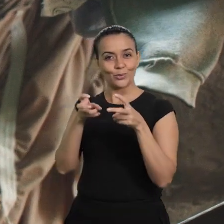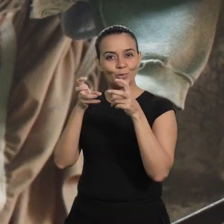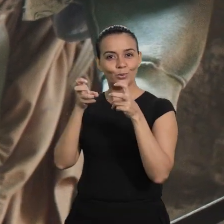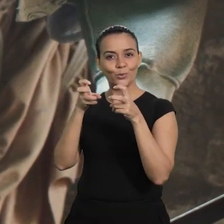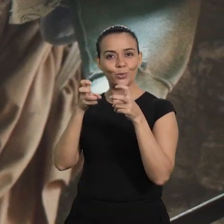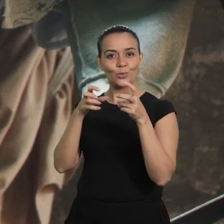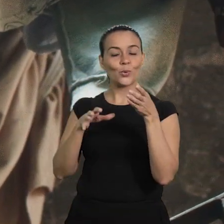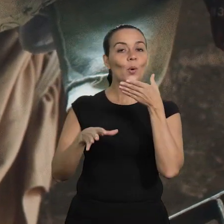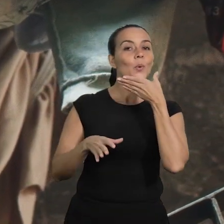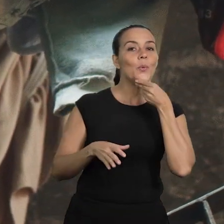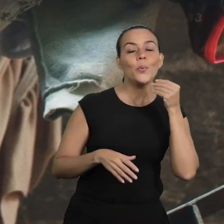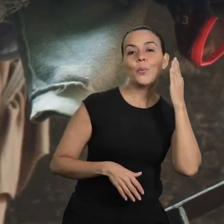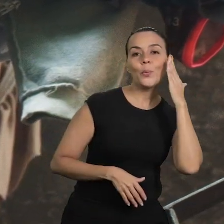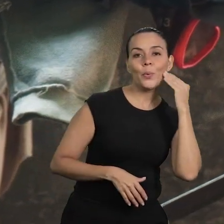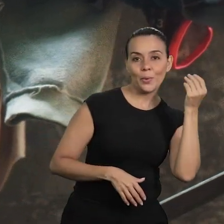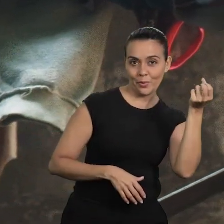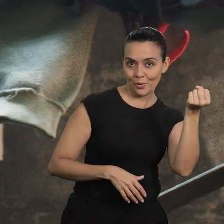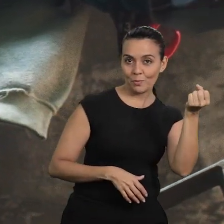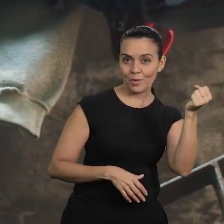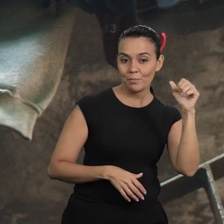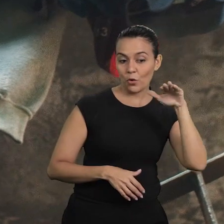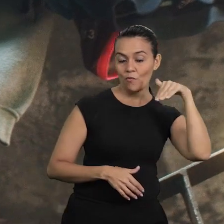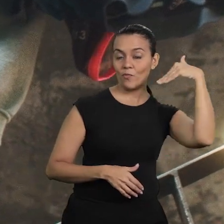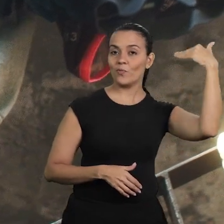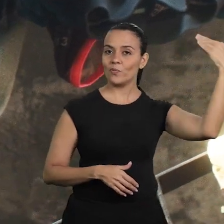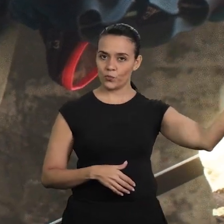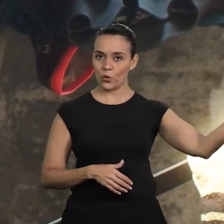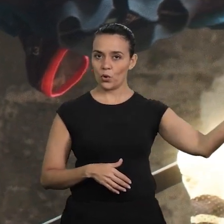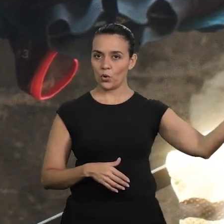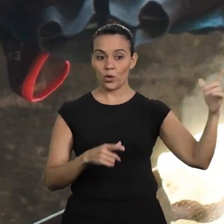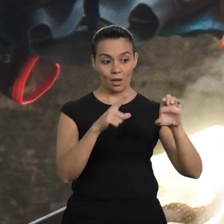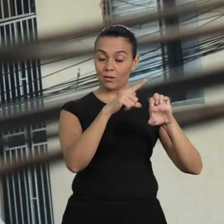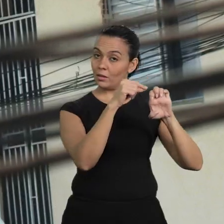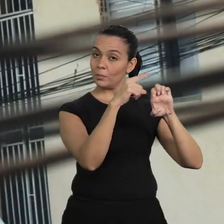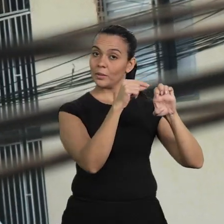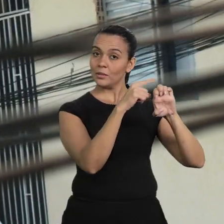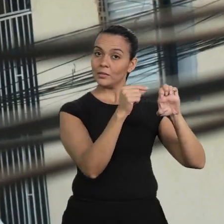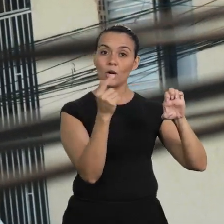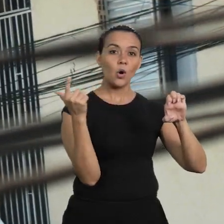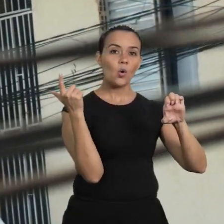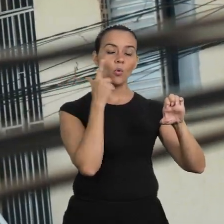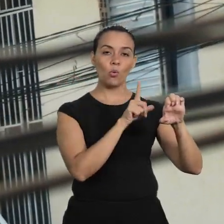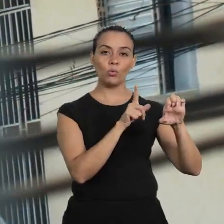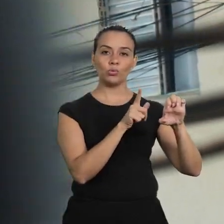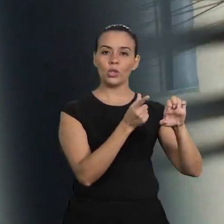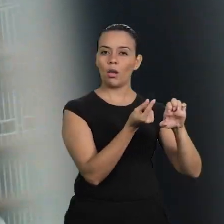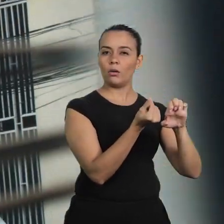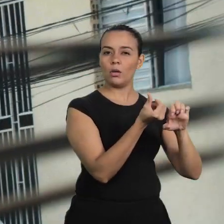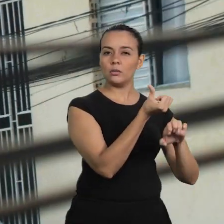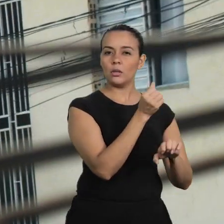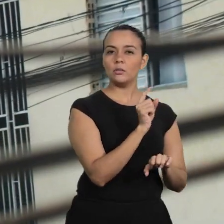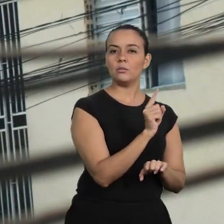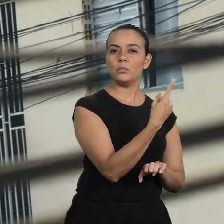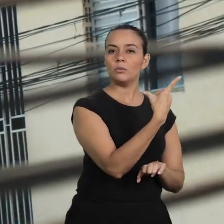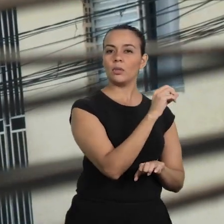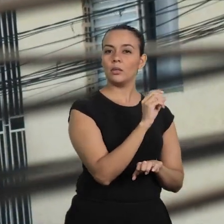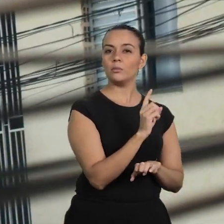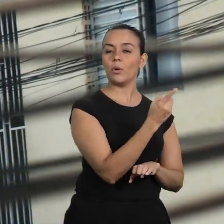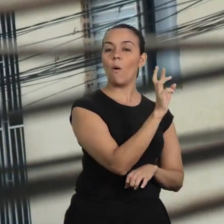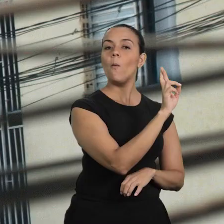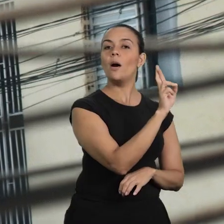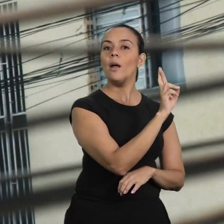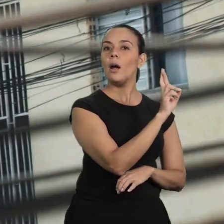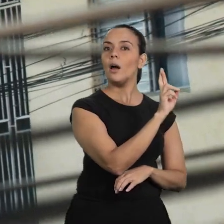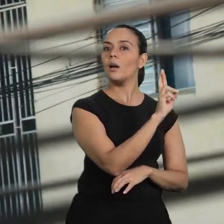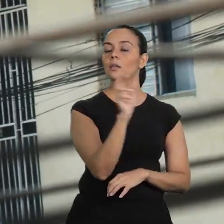enquanto um homem branco empreendedor fora da periferia, ao estar empreendendo um negócio de impacto, ele chega a ter uma renda entre 6 a 10 mil